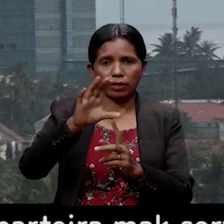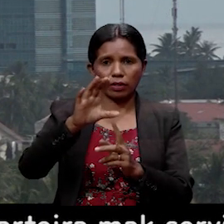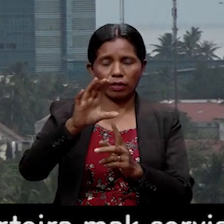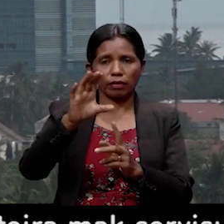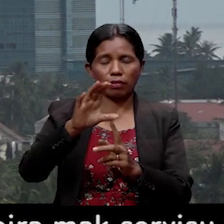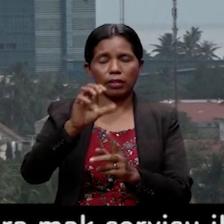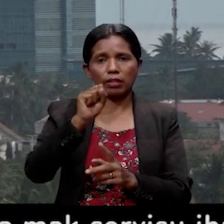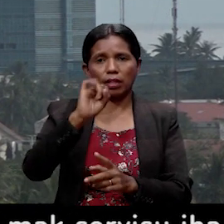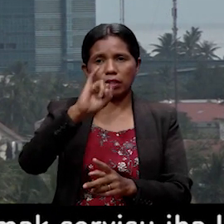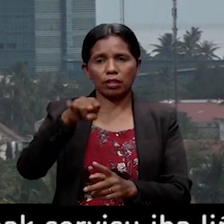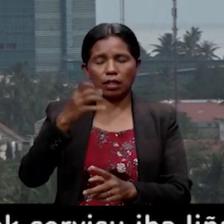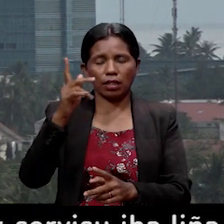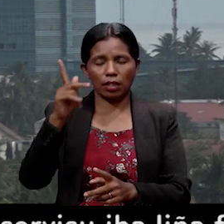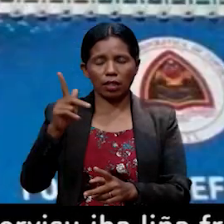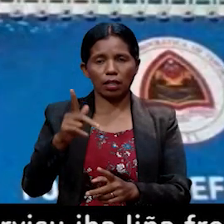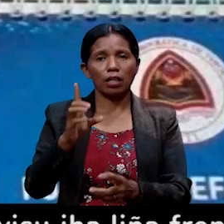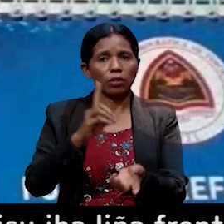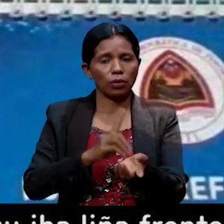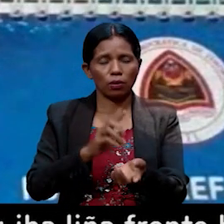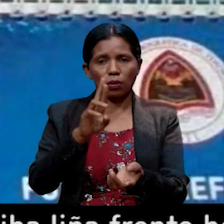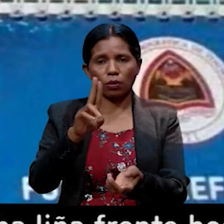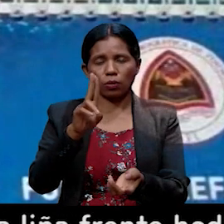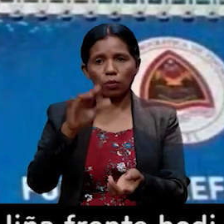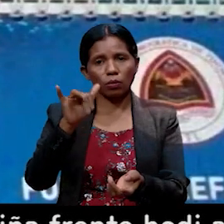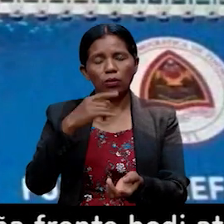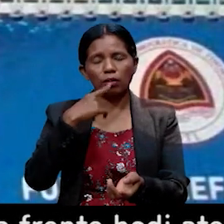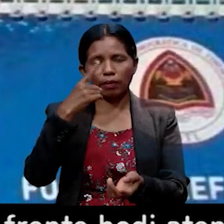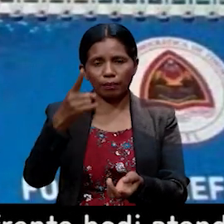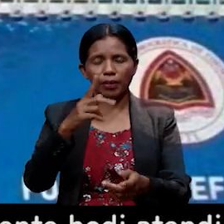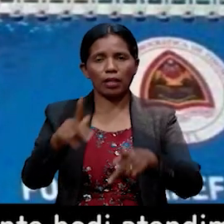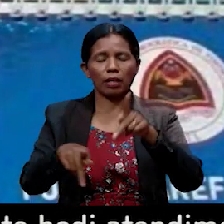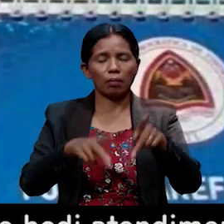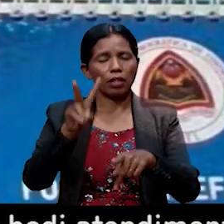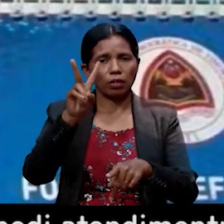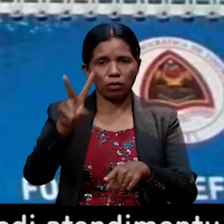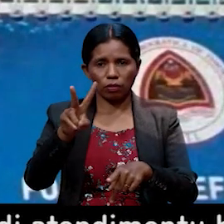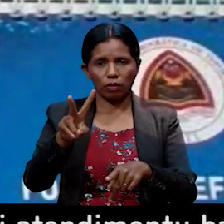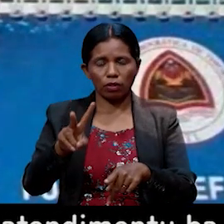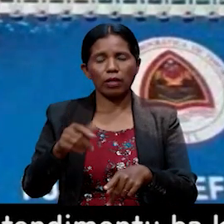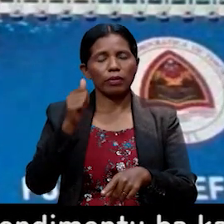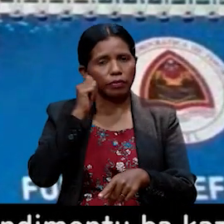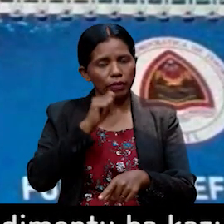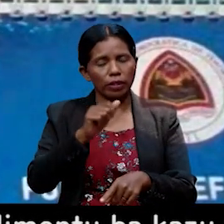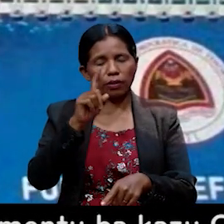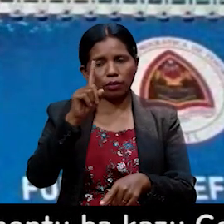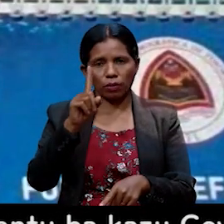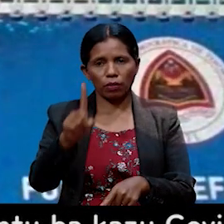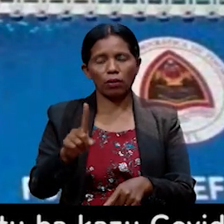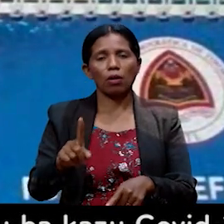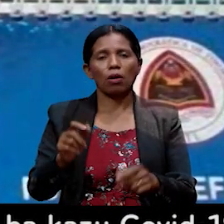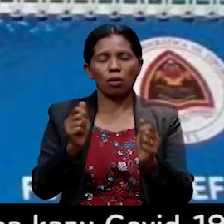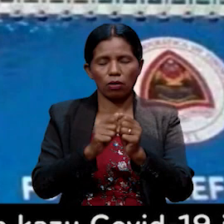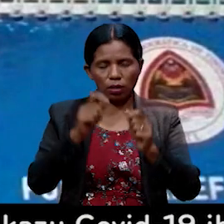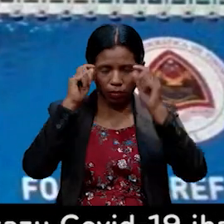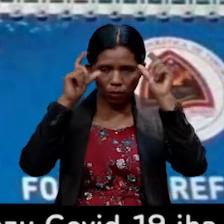Mitigação Surto COVID-19, Rui Maria de Araújo Ateten, cidadão na Ruané, feto no Timoroan Hotu. Rui